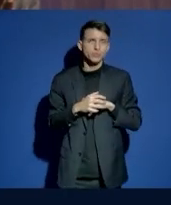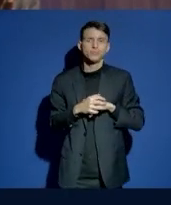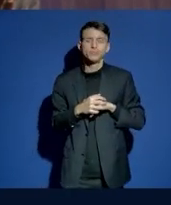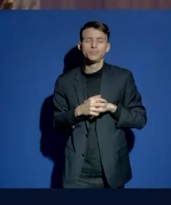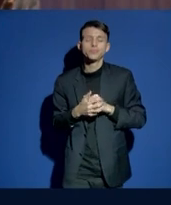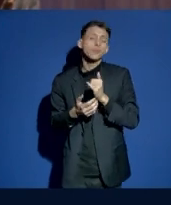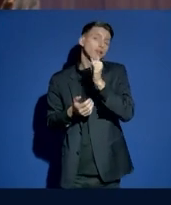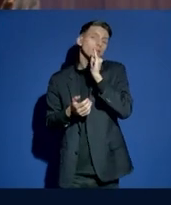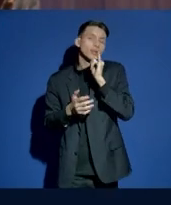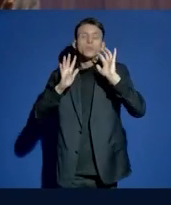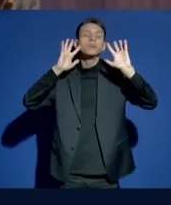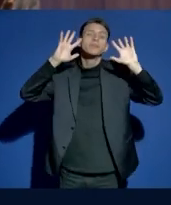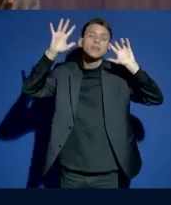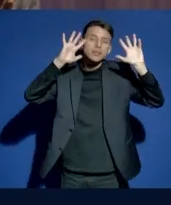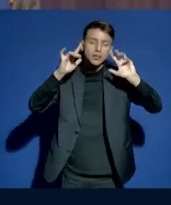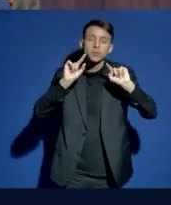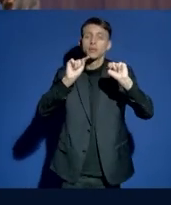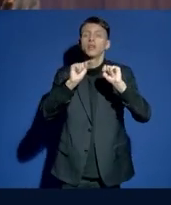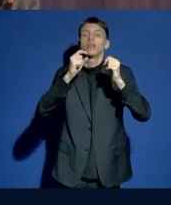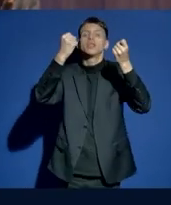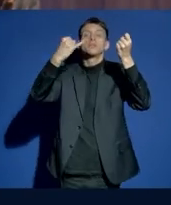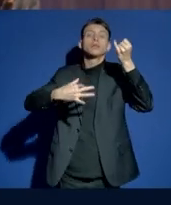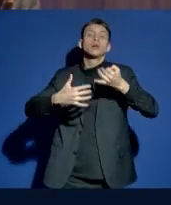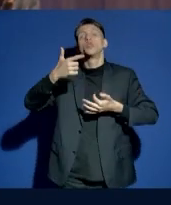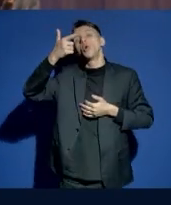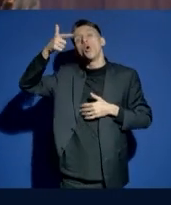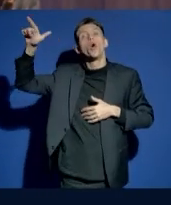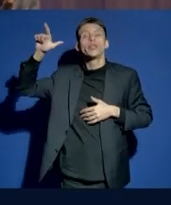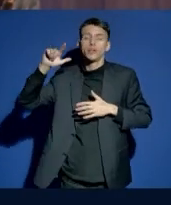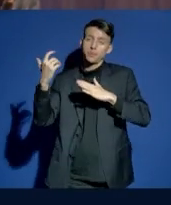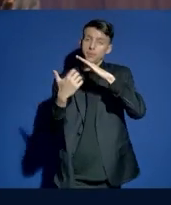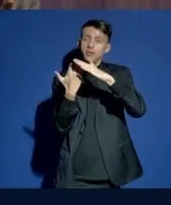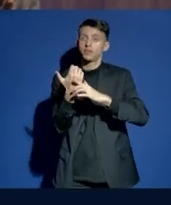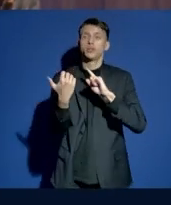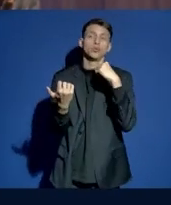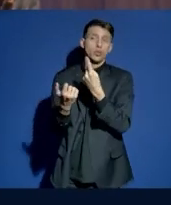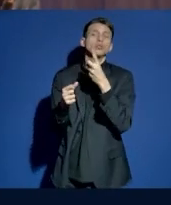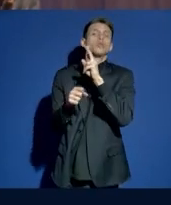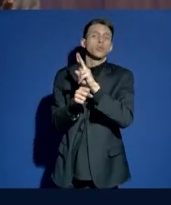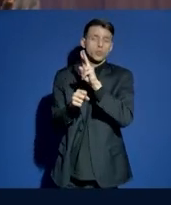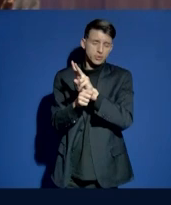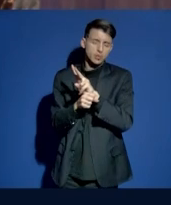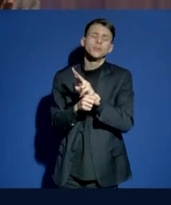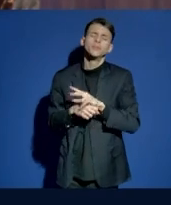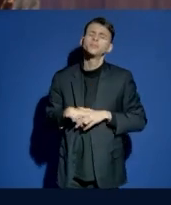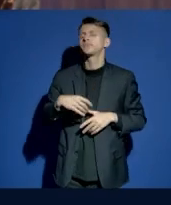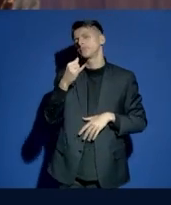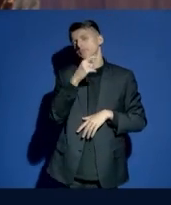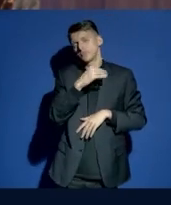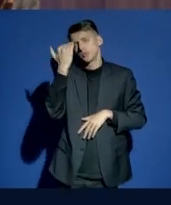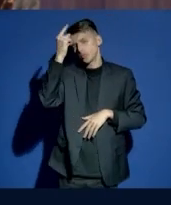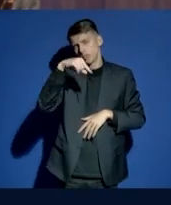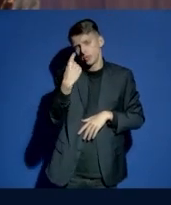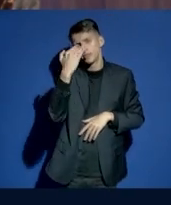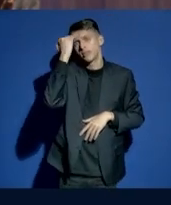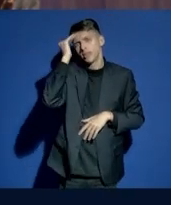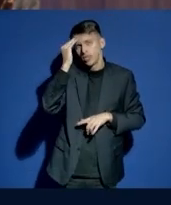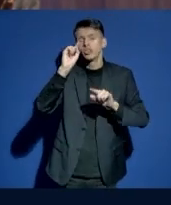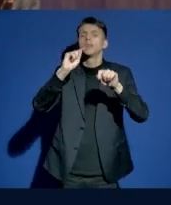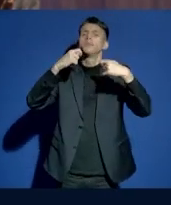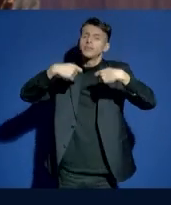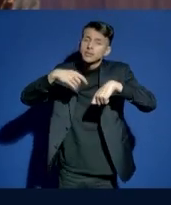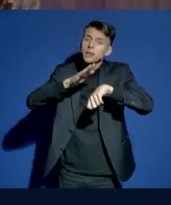gente, falando um pouquinho de uma outra empresa nossa, a gente entende que tem que ter